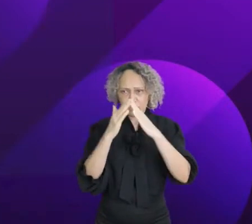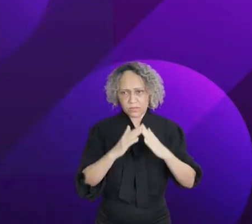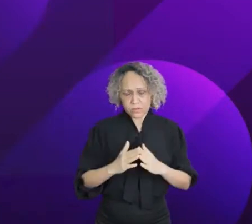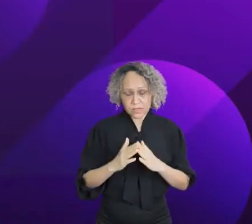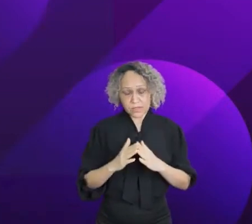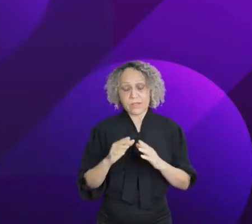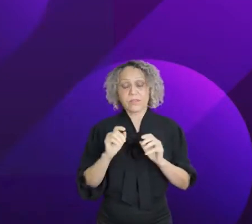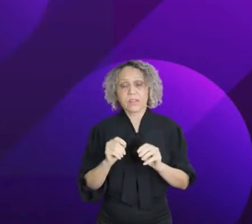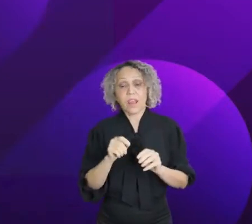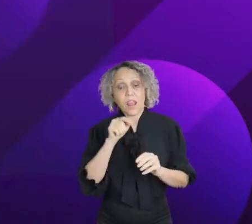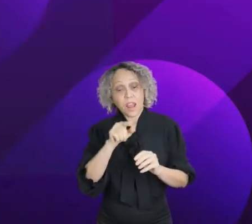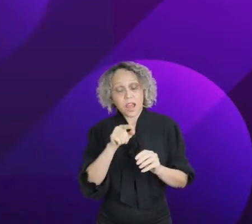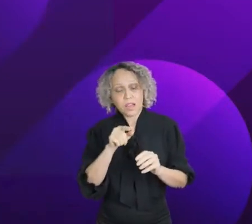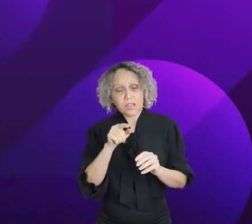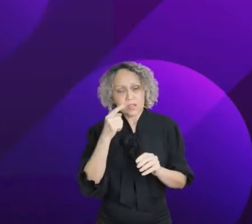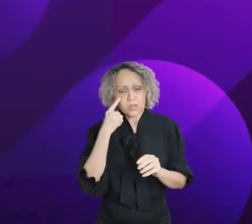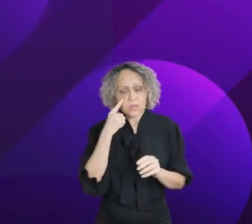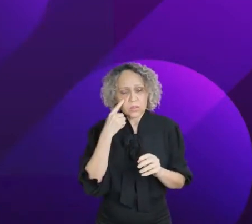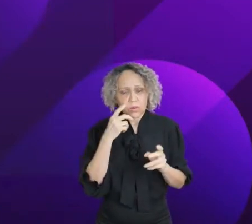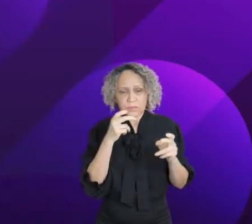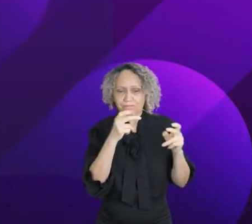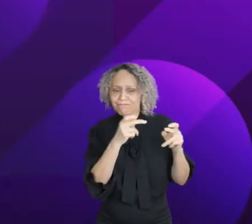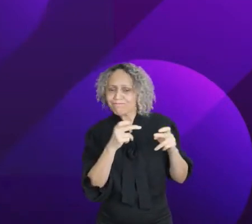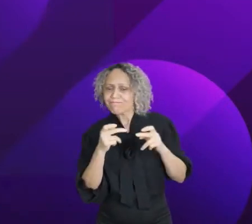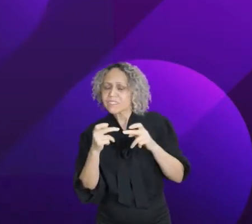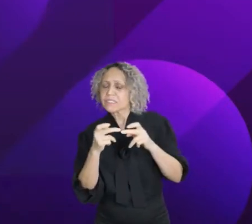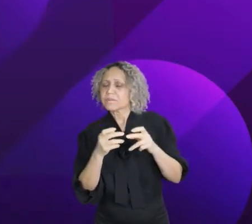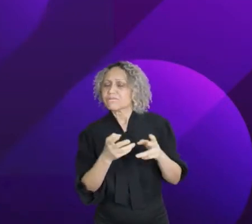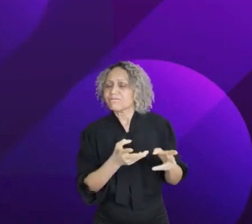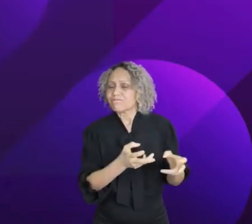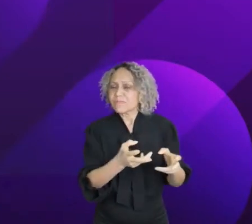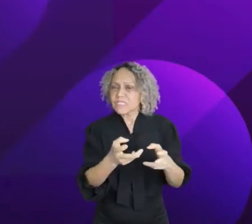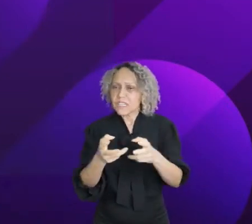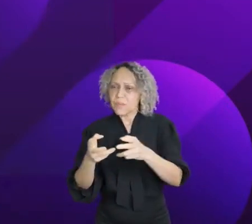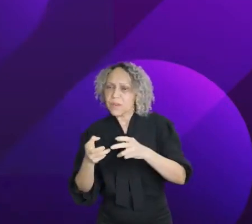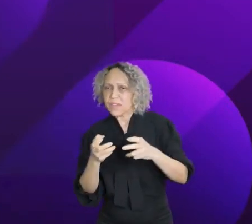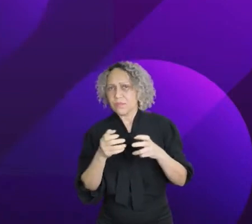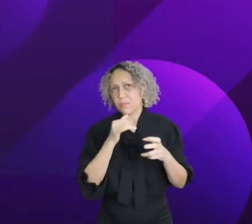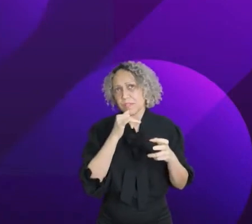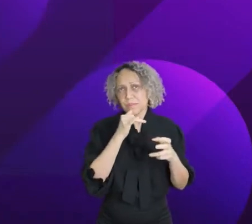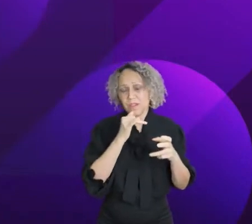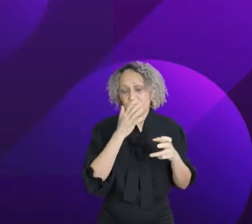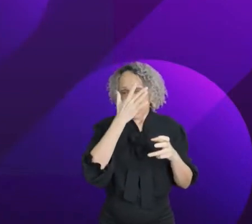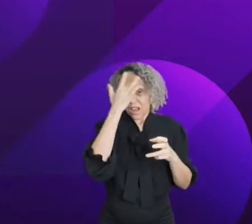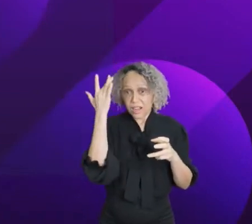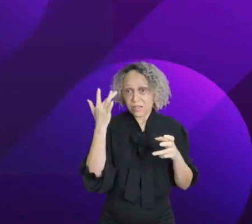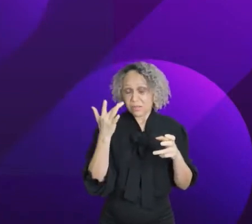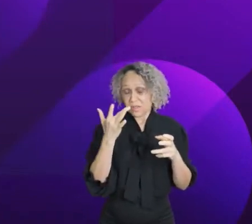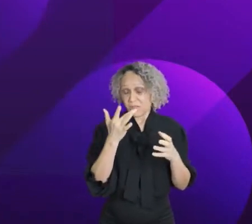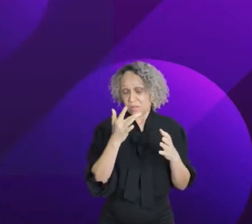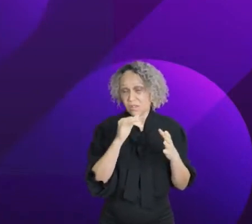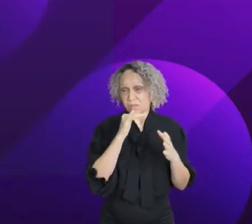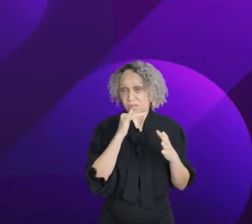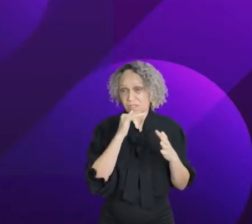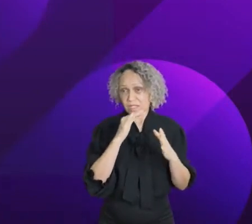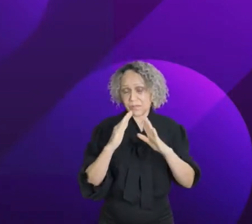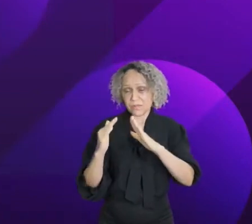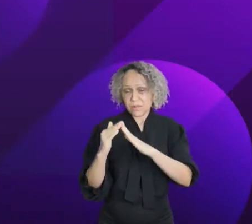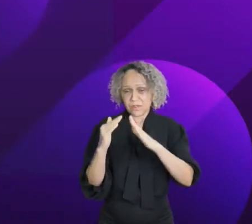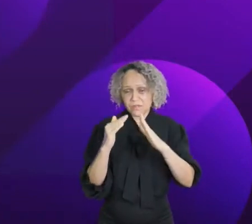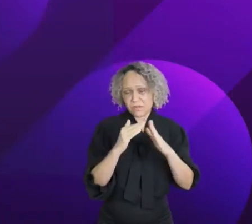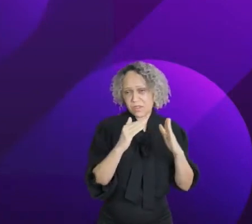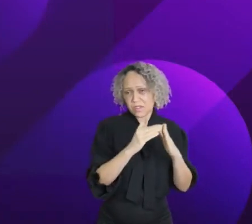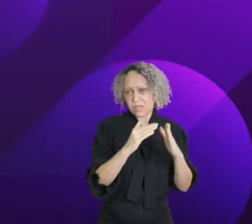lá os despejos forçados em consequência das grandes obras, mas em especial